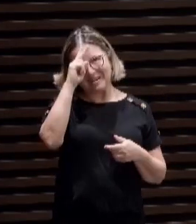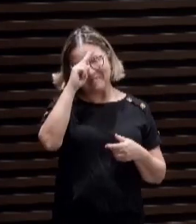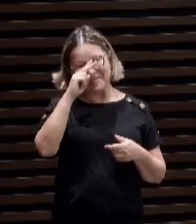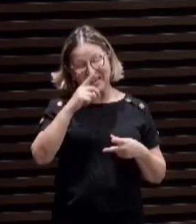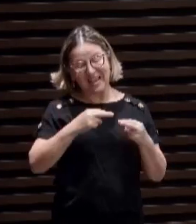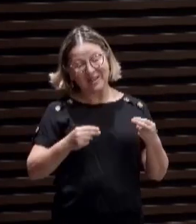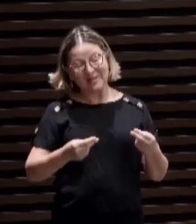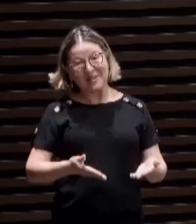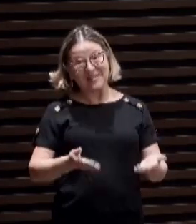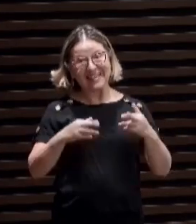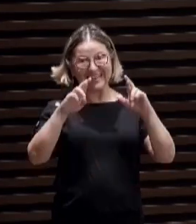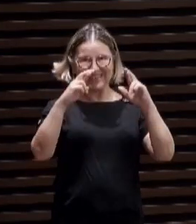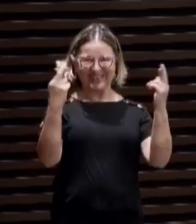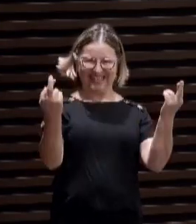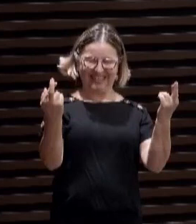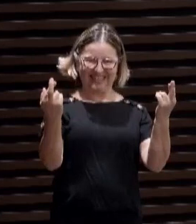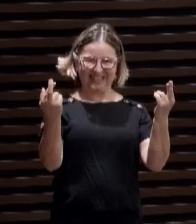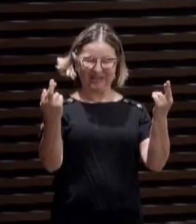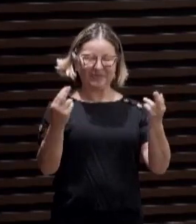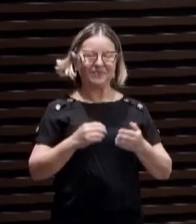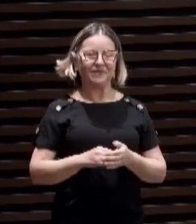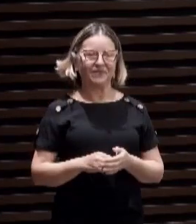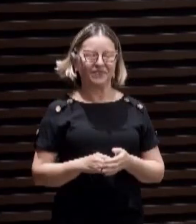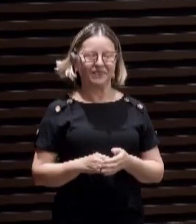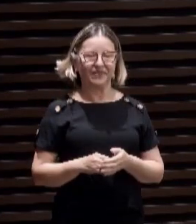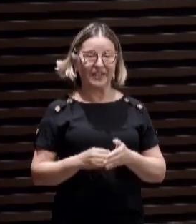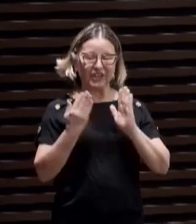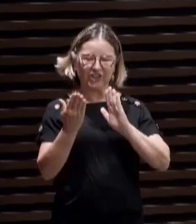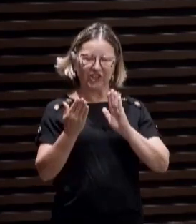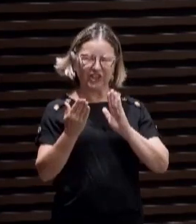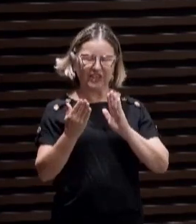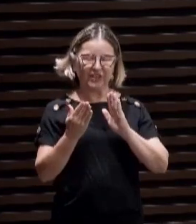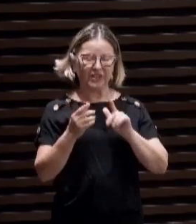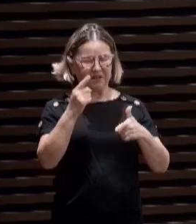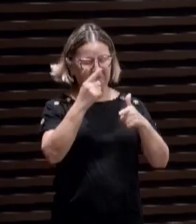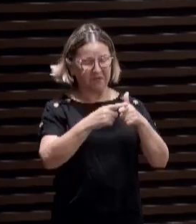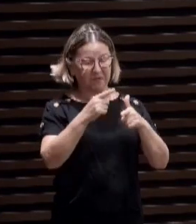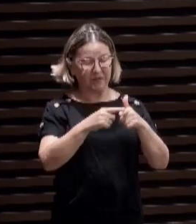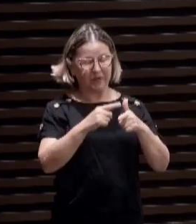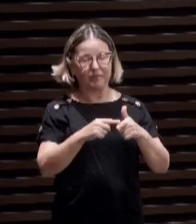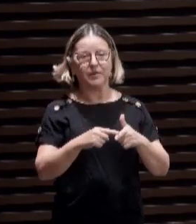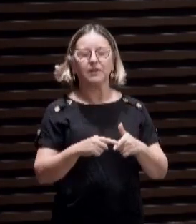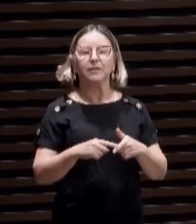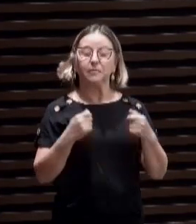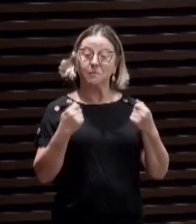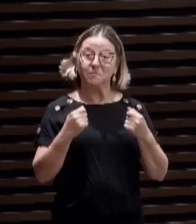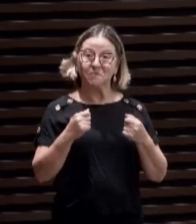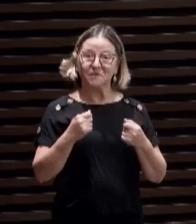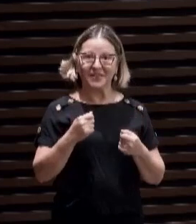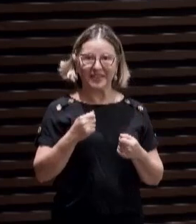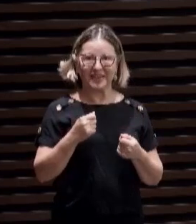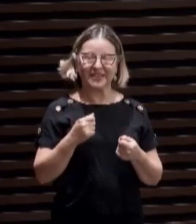me faz, diante das situações adversas, olhar para a palavra de Deus e dizer assim: